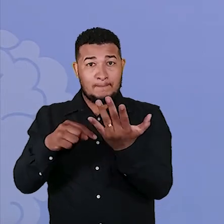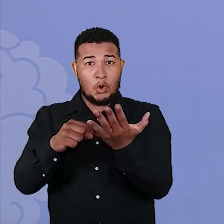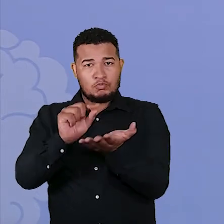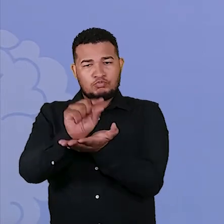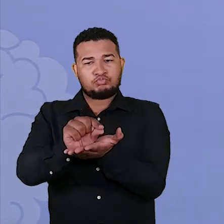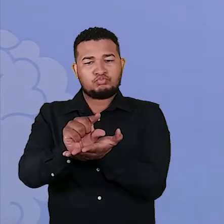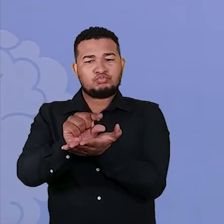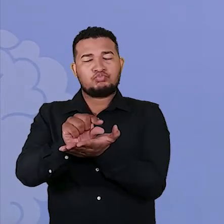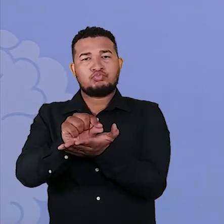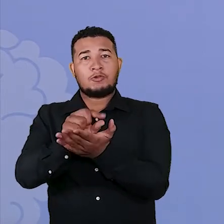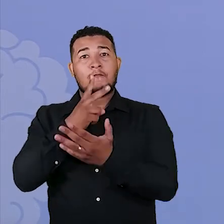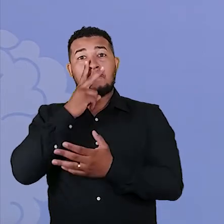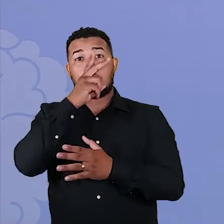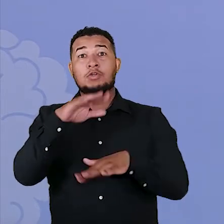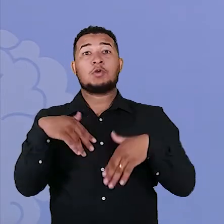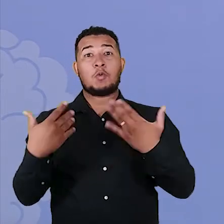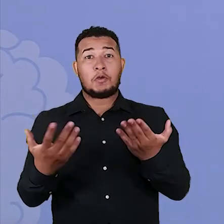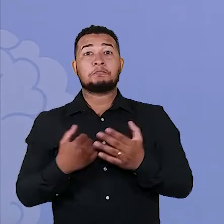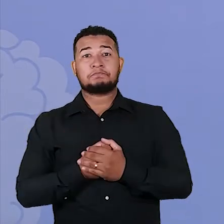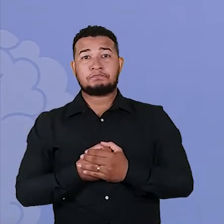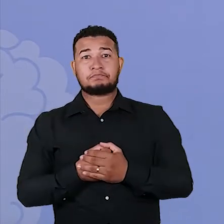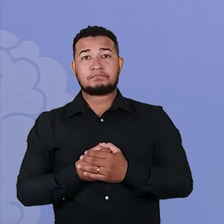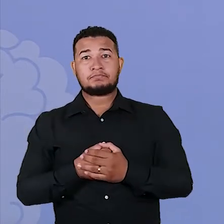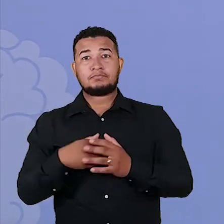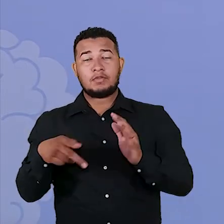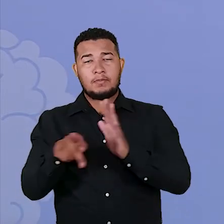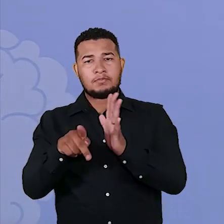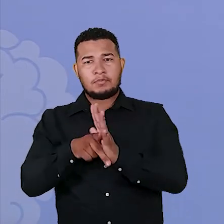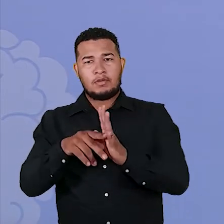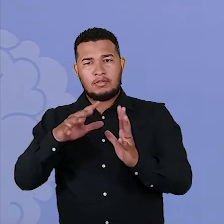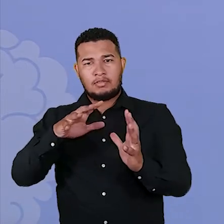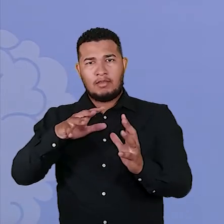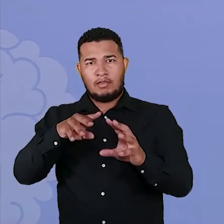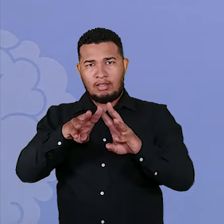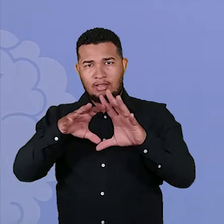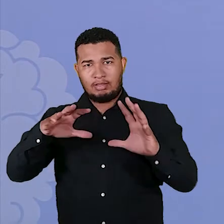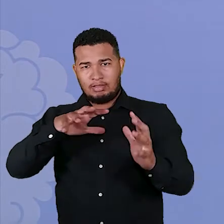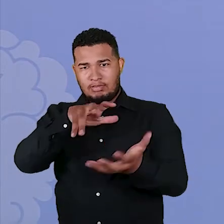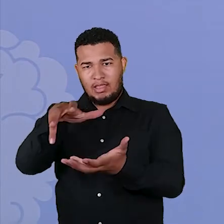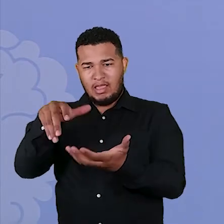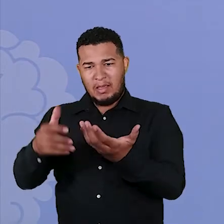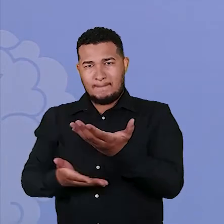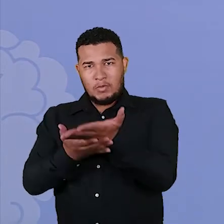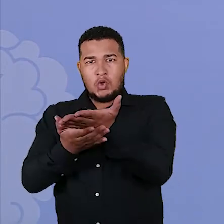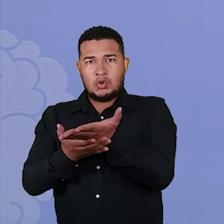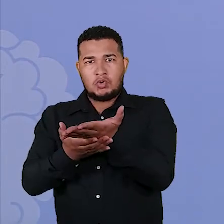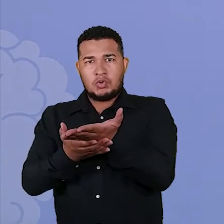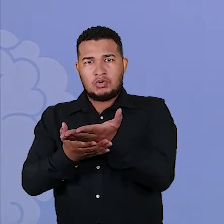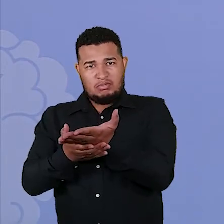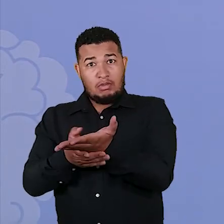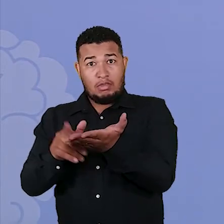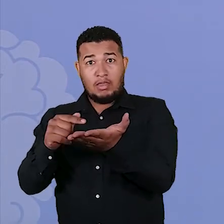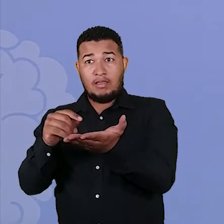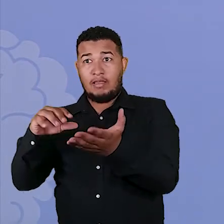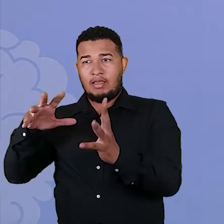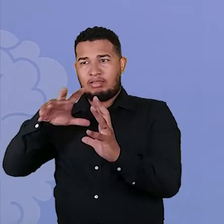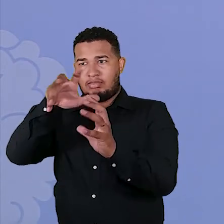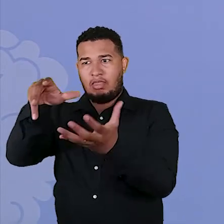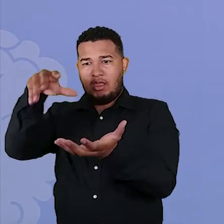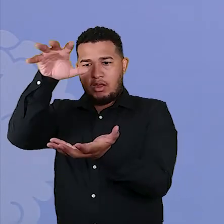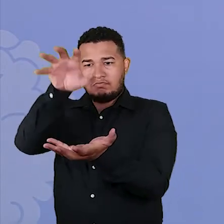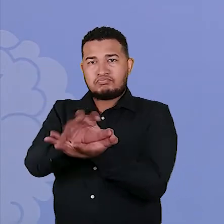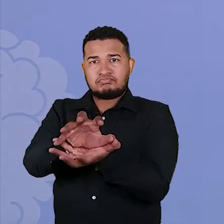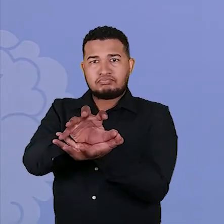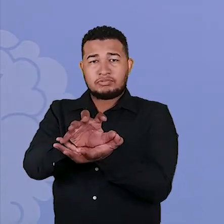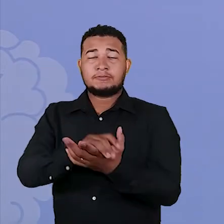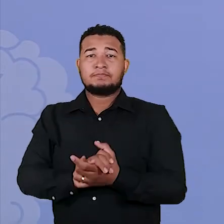né? E aí, qual vai ser a força? Da terra sobre a mão do garoto? A terra está em